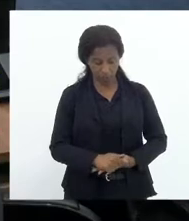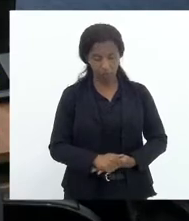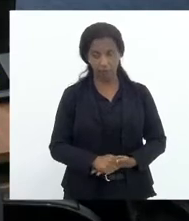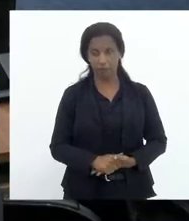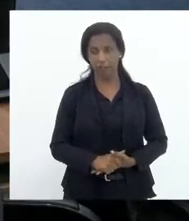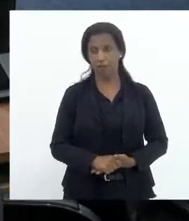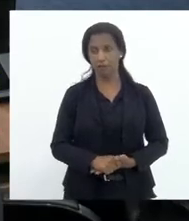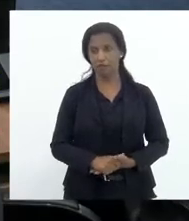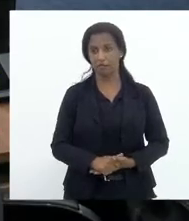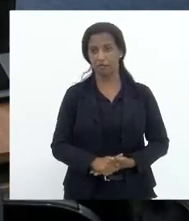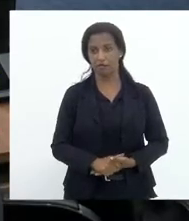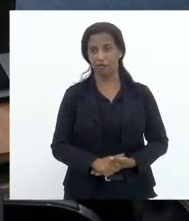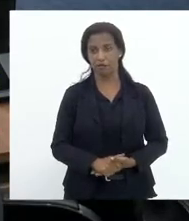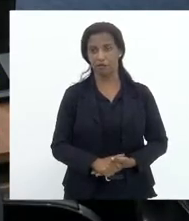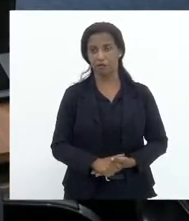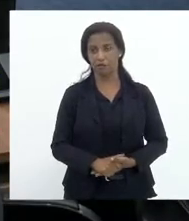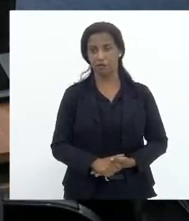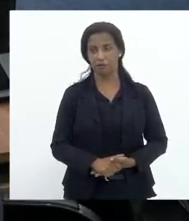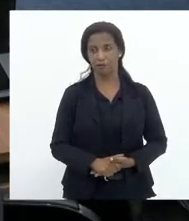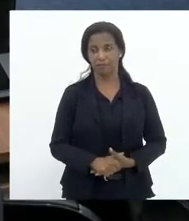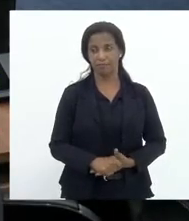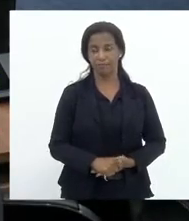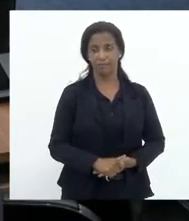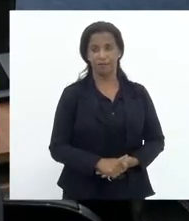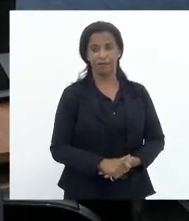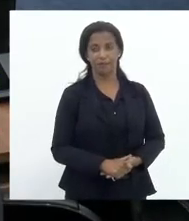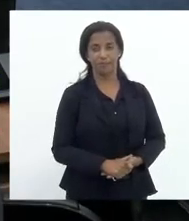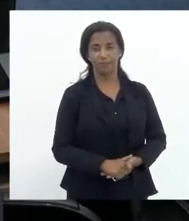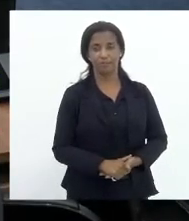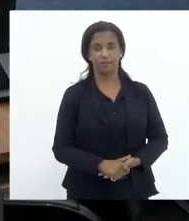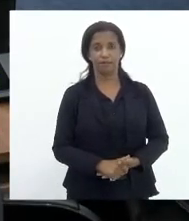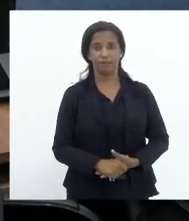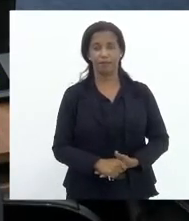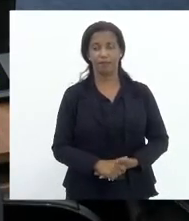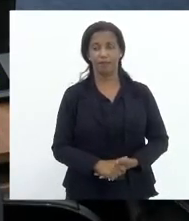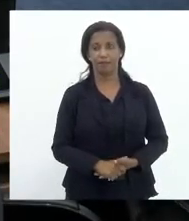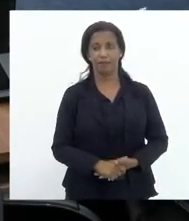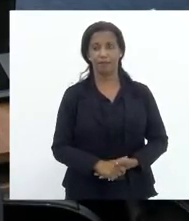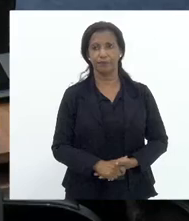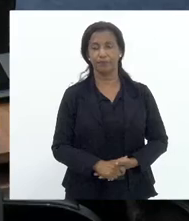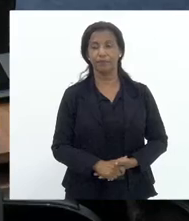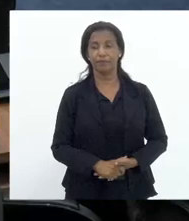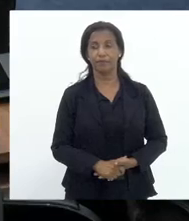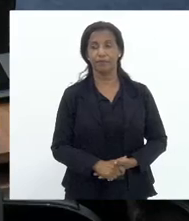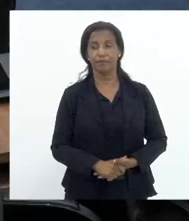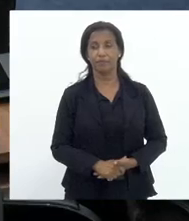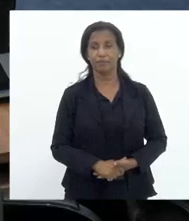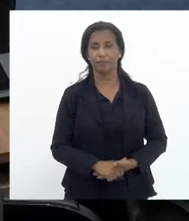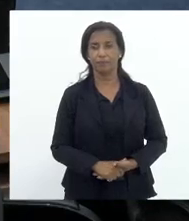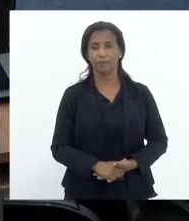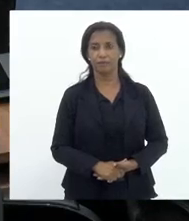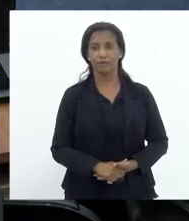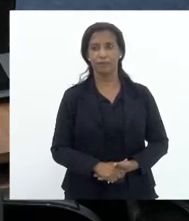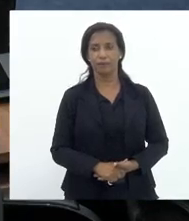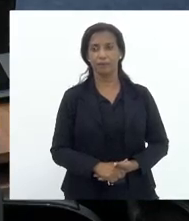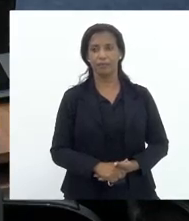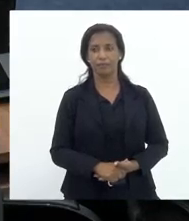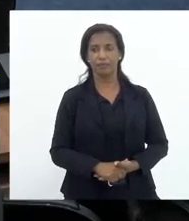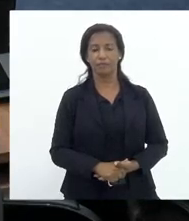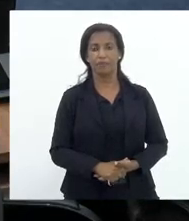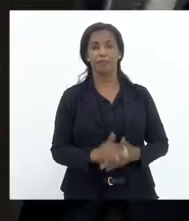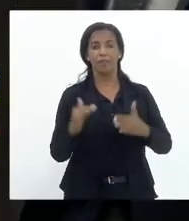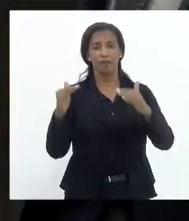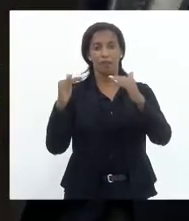o adorável agora a mesma dois vendo isso O que é um centros presentes